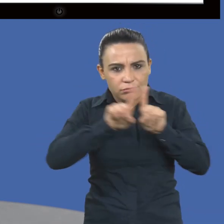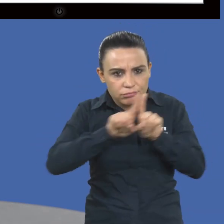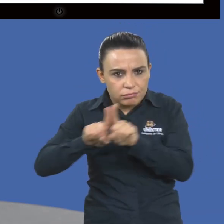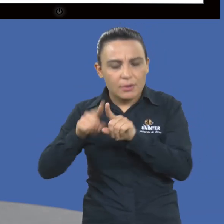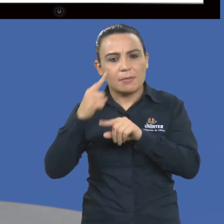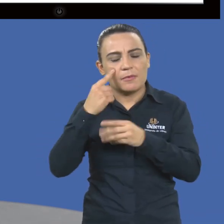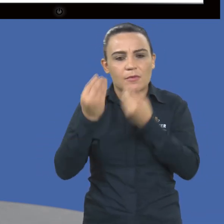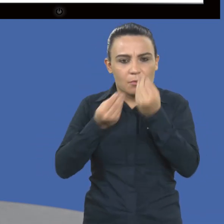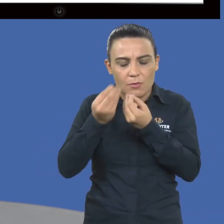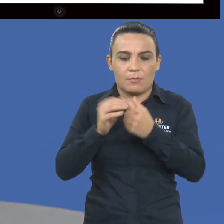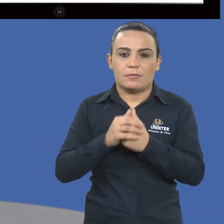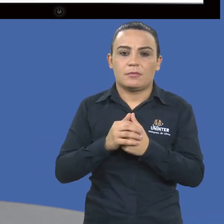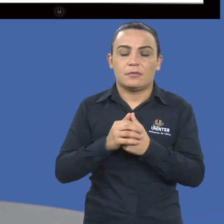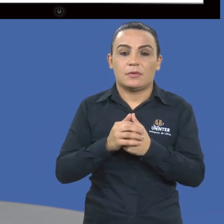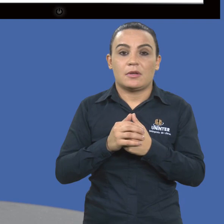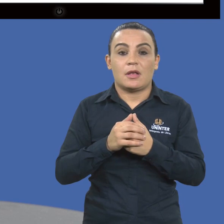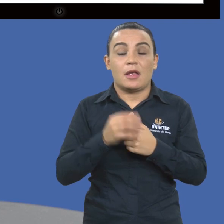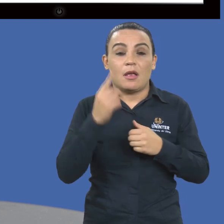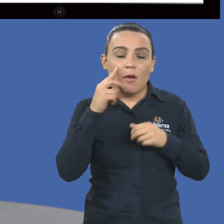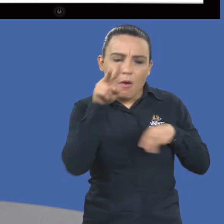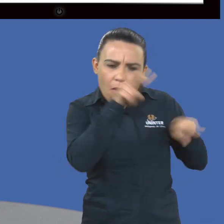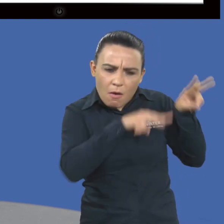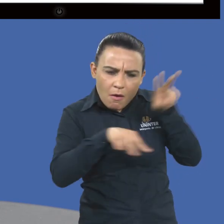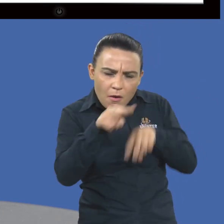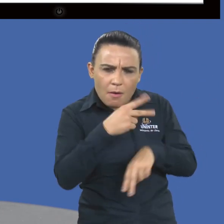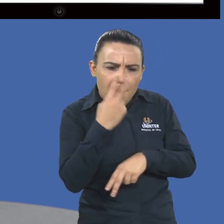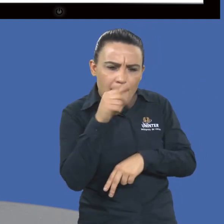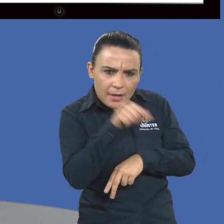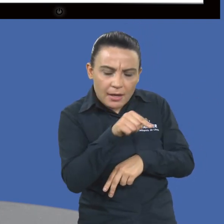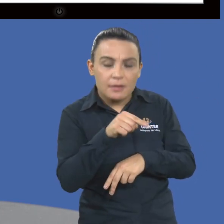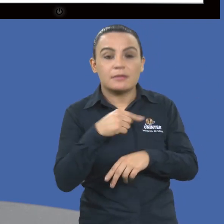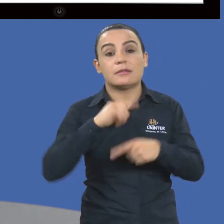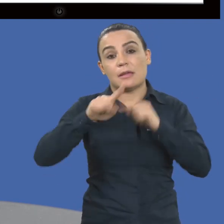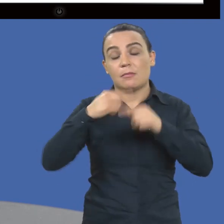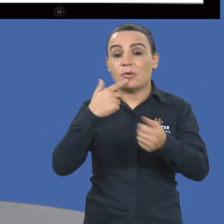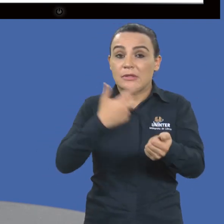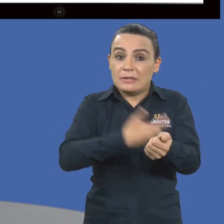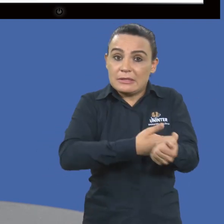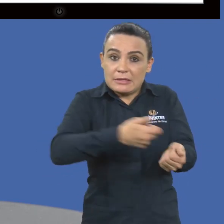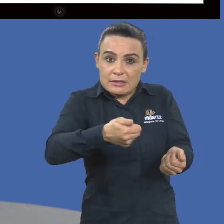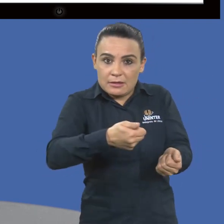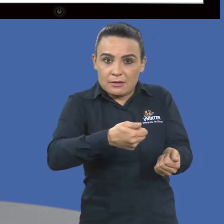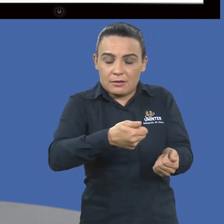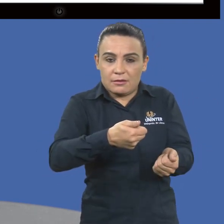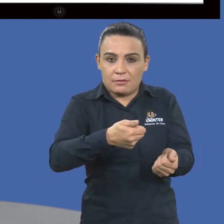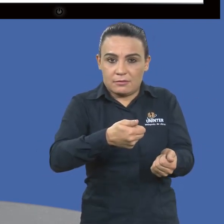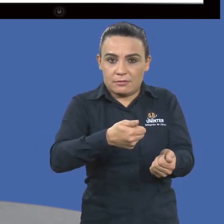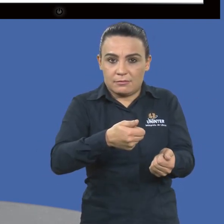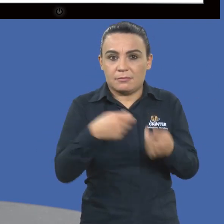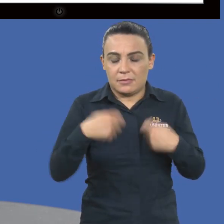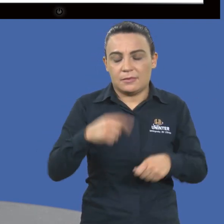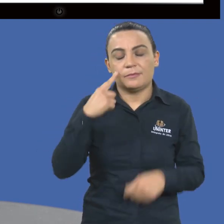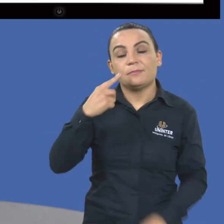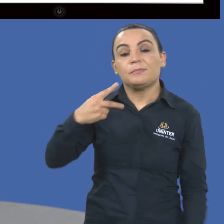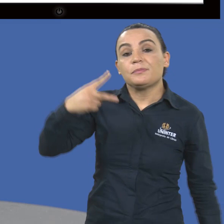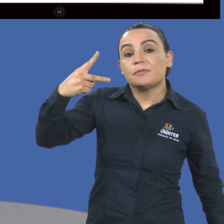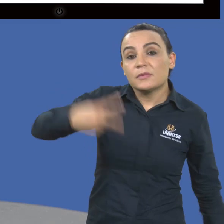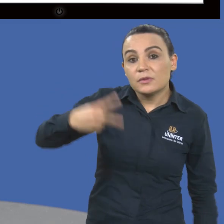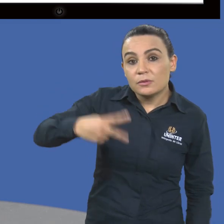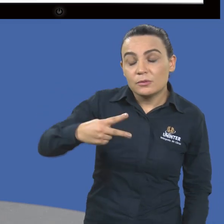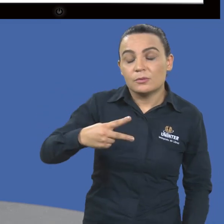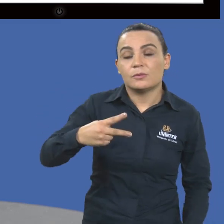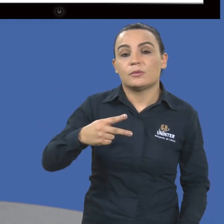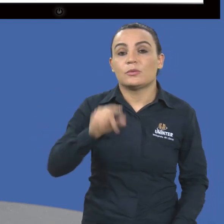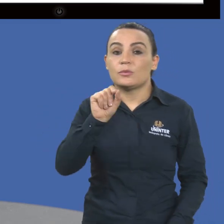Não. Você levantou a hipótese, você vai firmar o diagnóstico com o cariótipo.